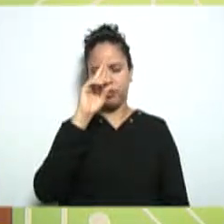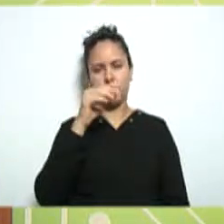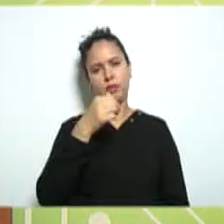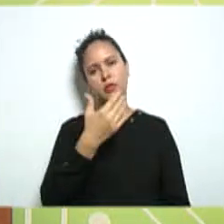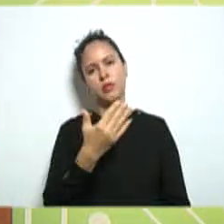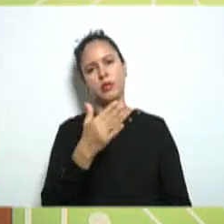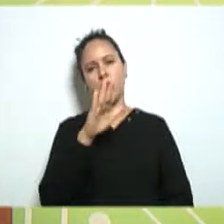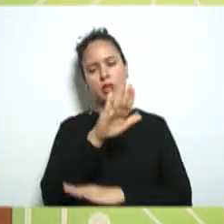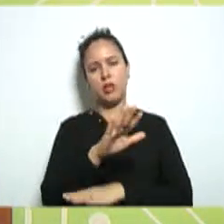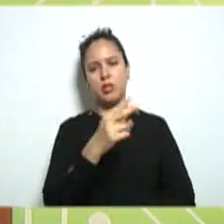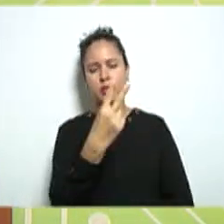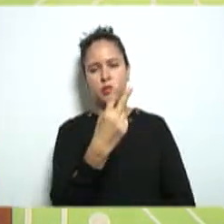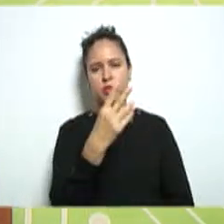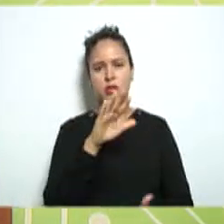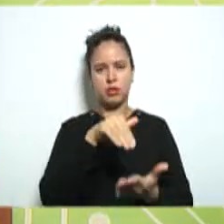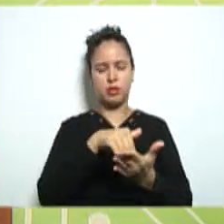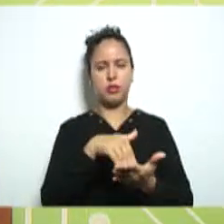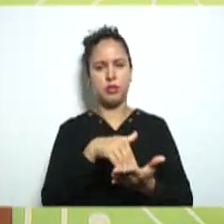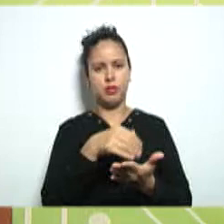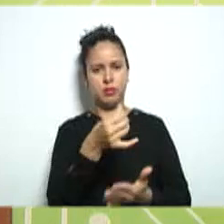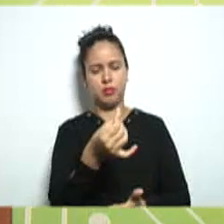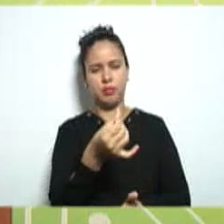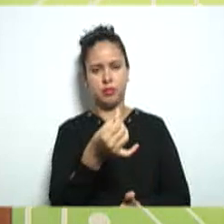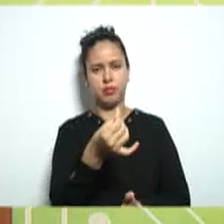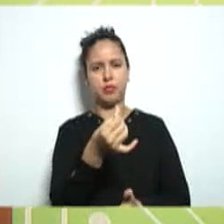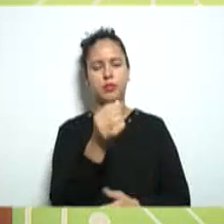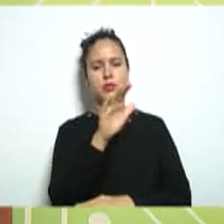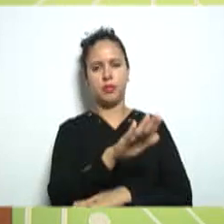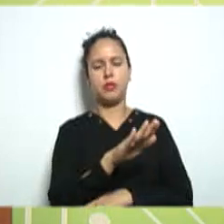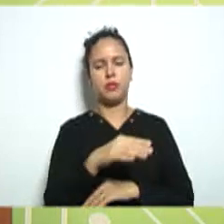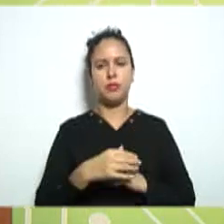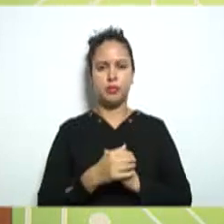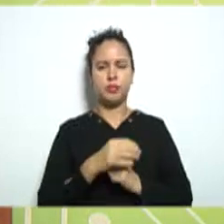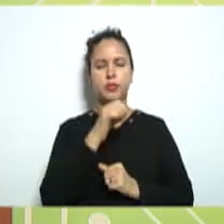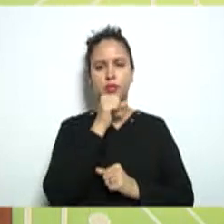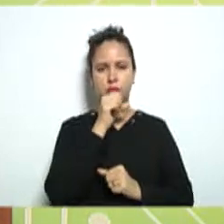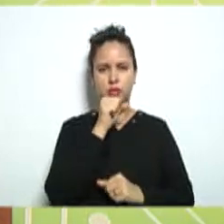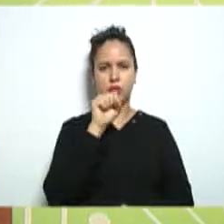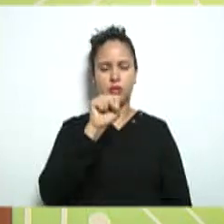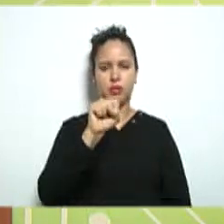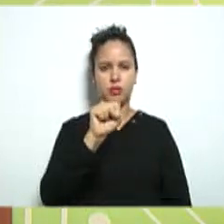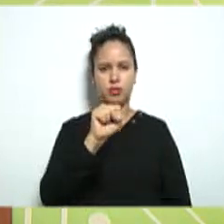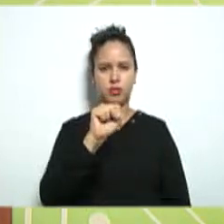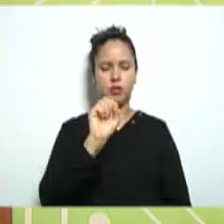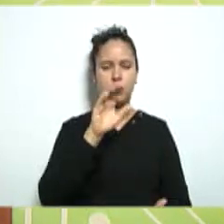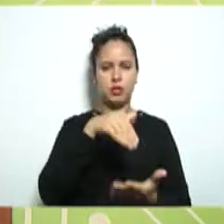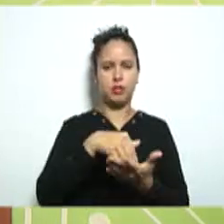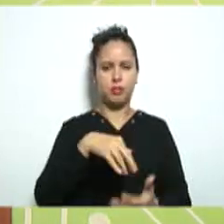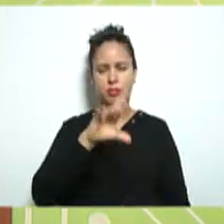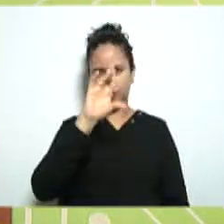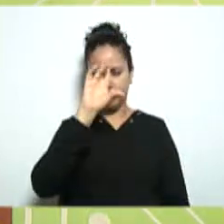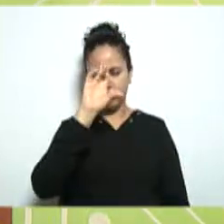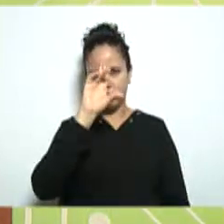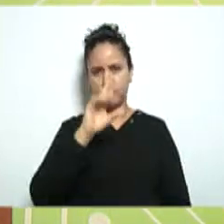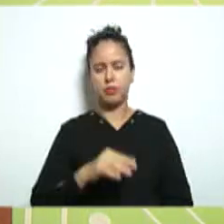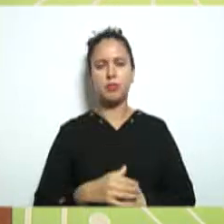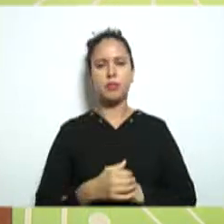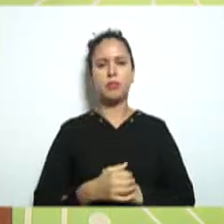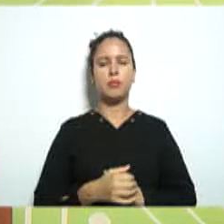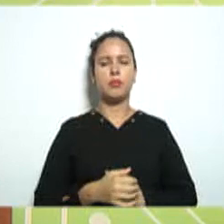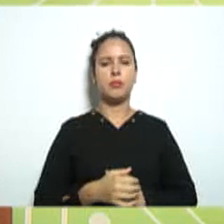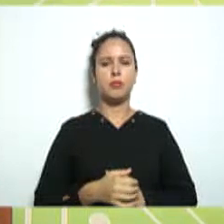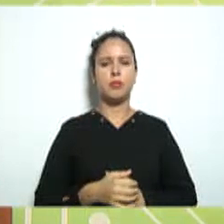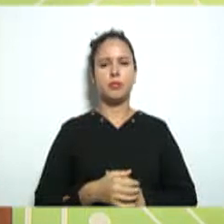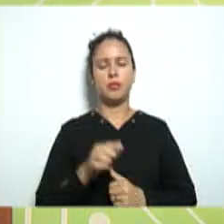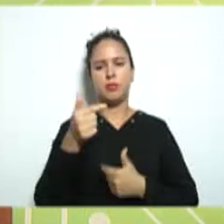14 às 18 horas. No sábado, das 8 ao meio-dia. Então, você trabalha de dia, à noite você tem